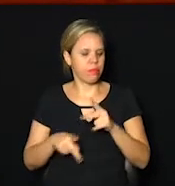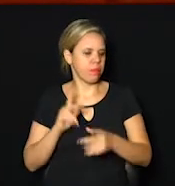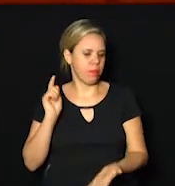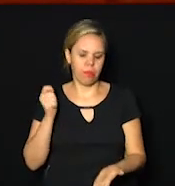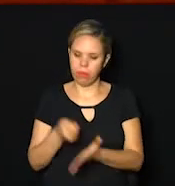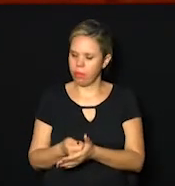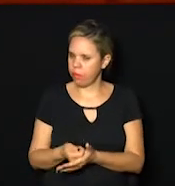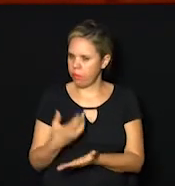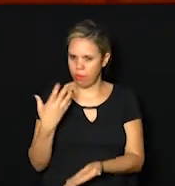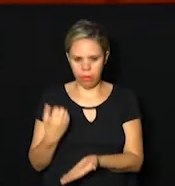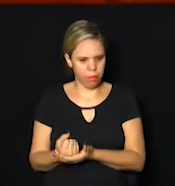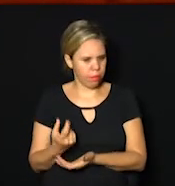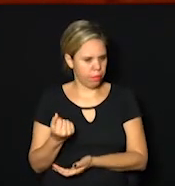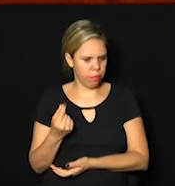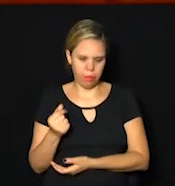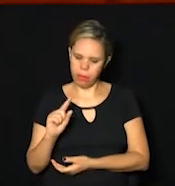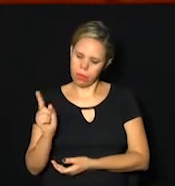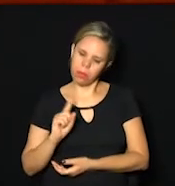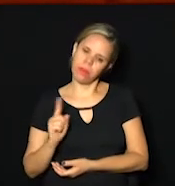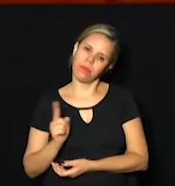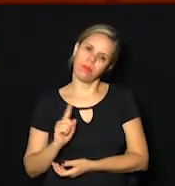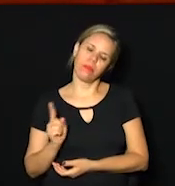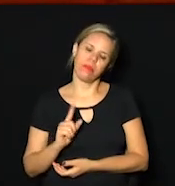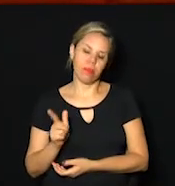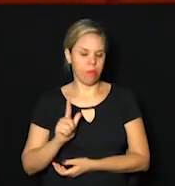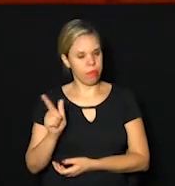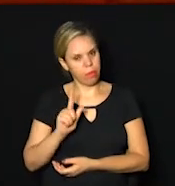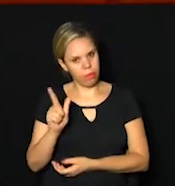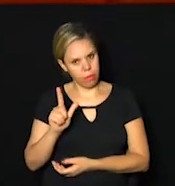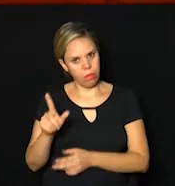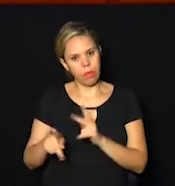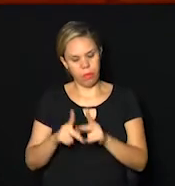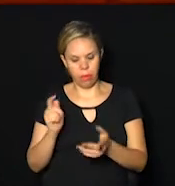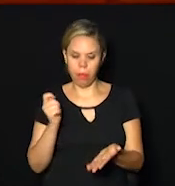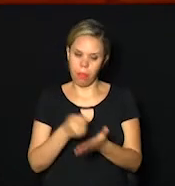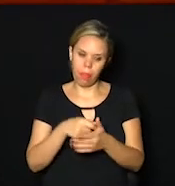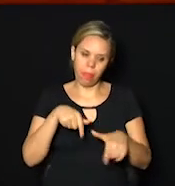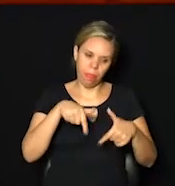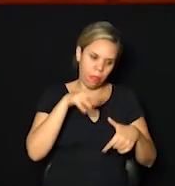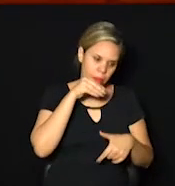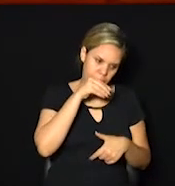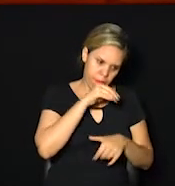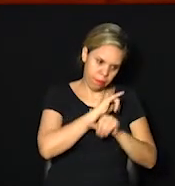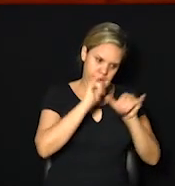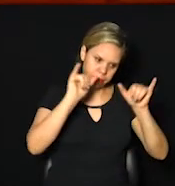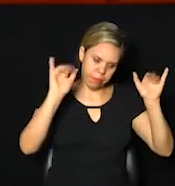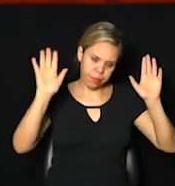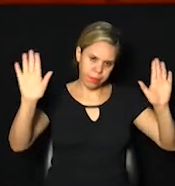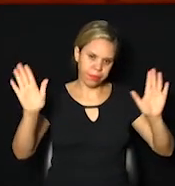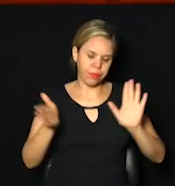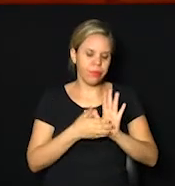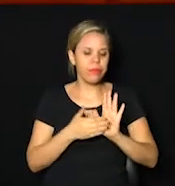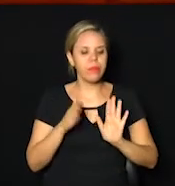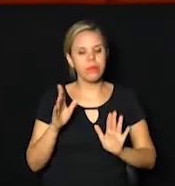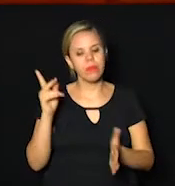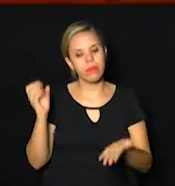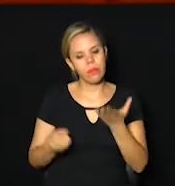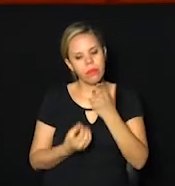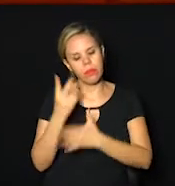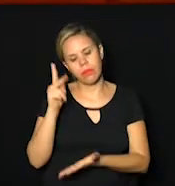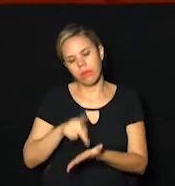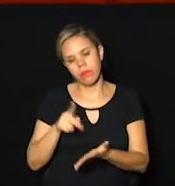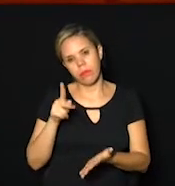foi gente que... Lógico que teve gente paga para fazer campanha, como sempre tem, mas o que aconteceu de verdade foi que as